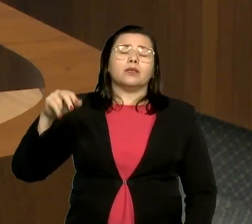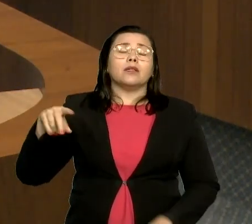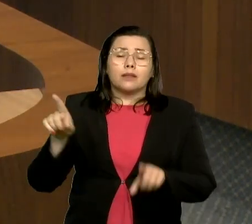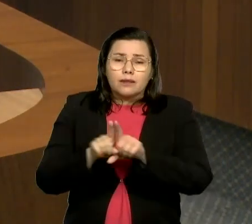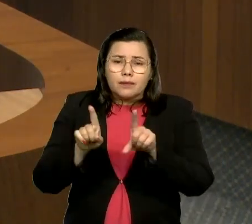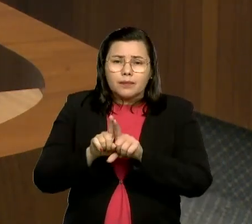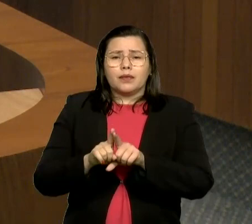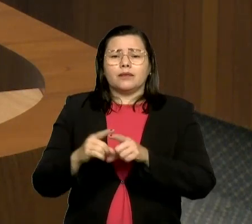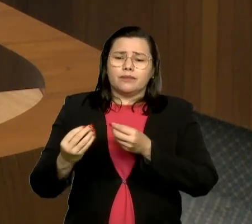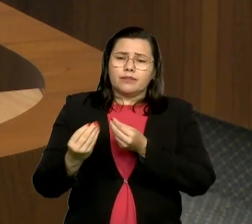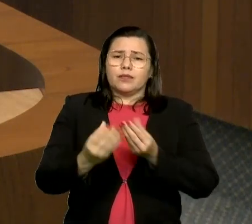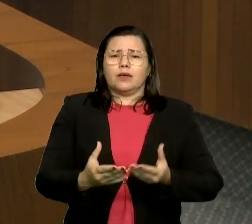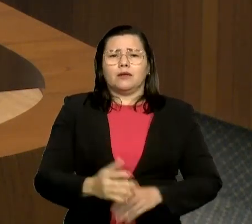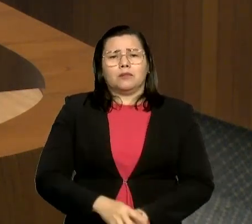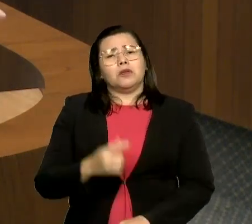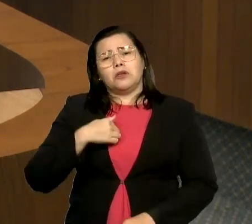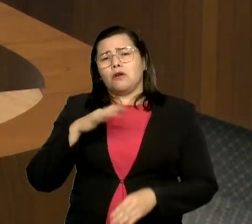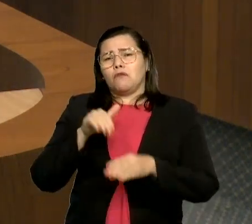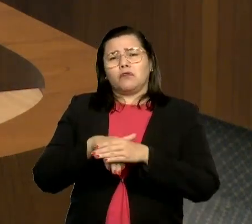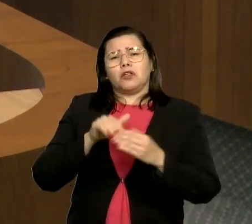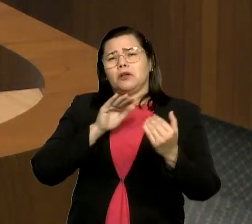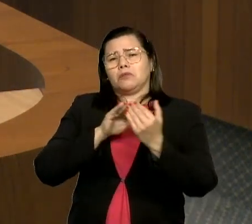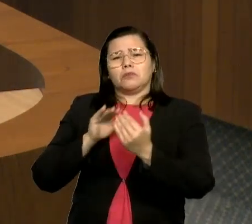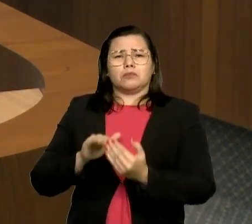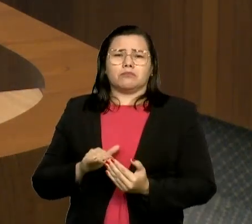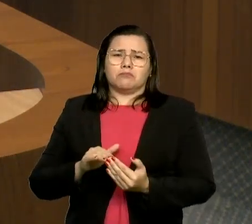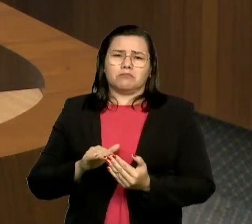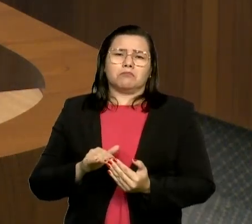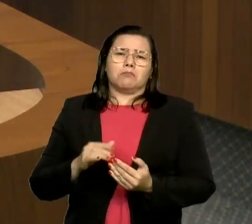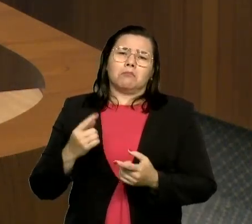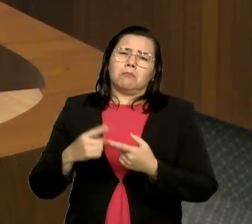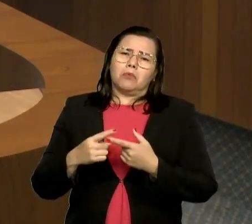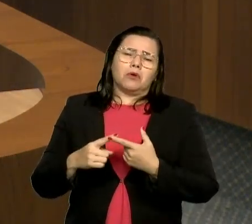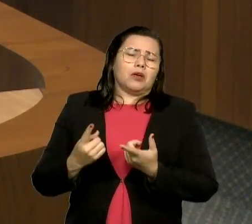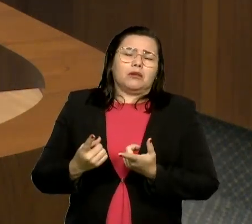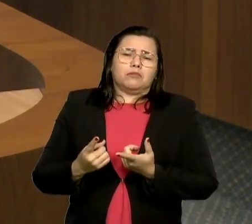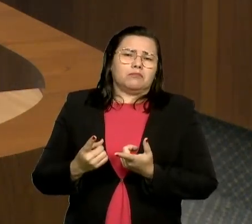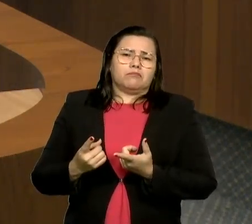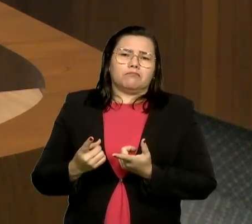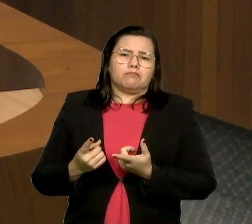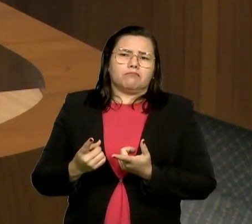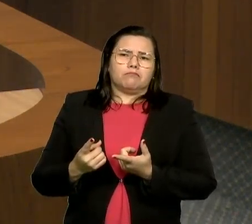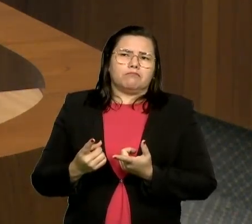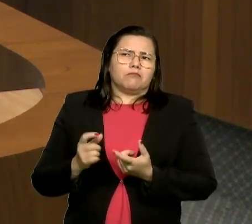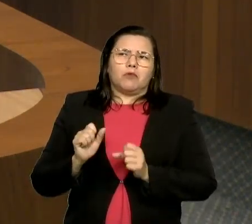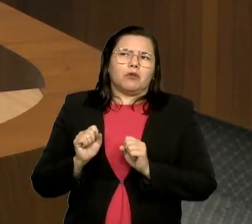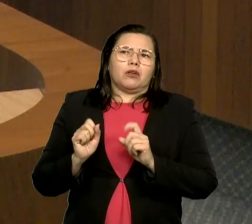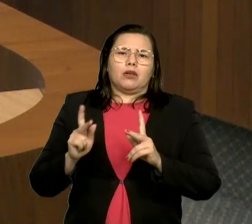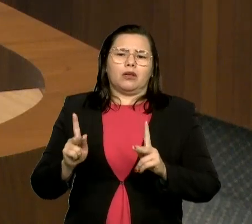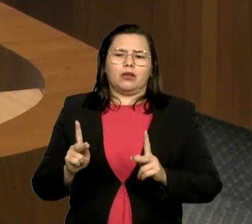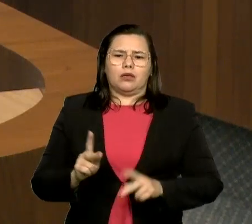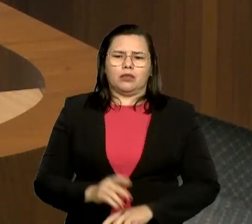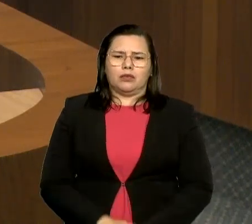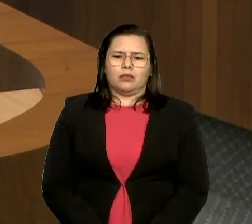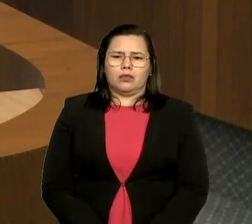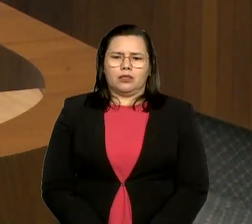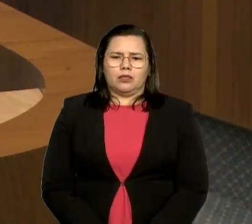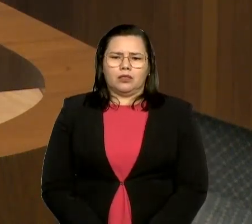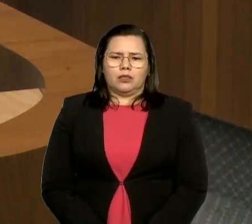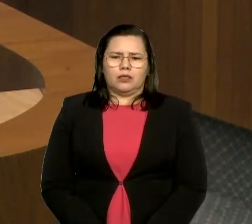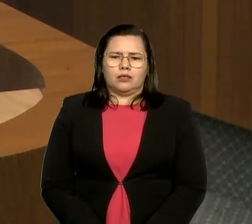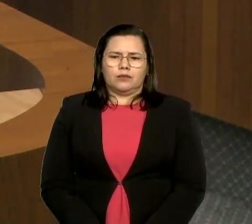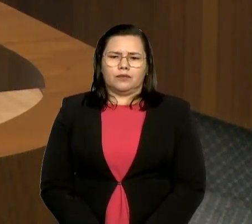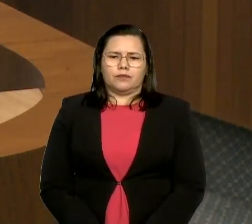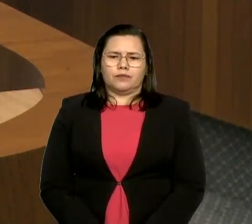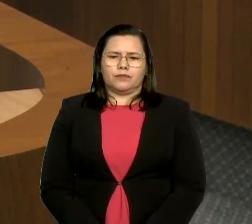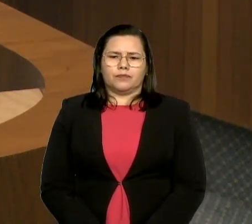radical. Não é um vermelho radical. É um tucano que cortaram um pouquinho o nariz e virou uma pomba.